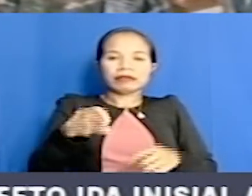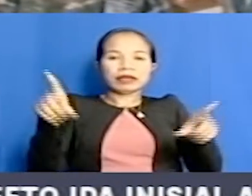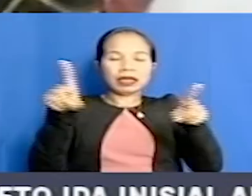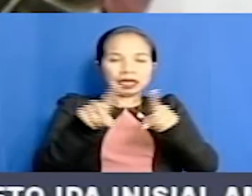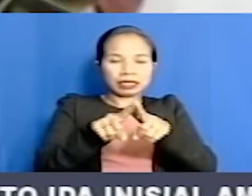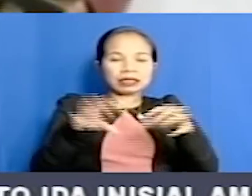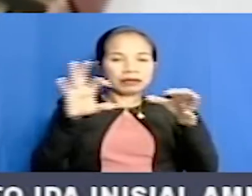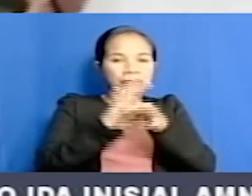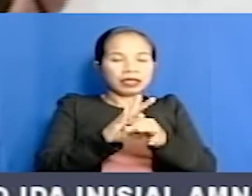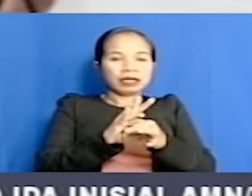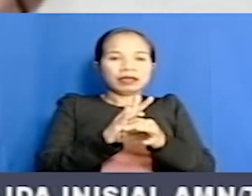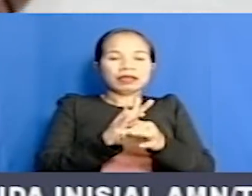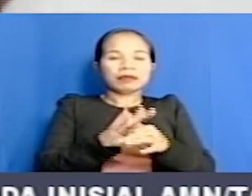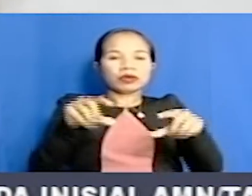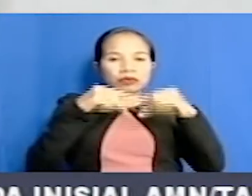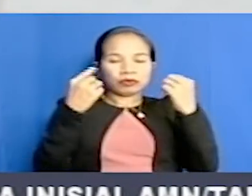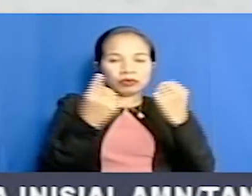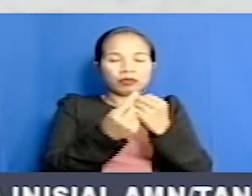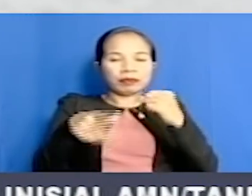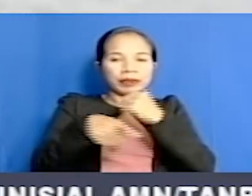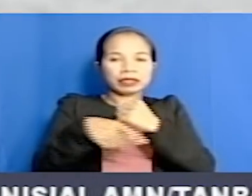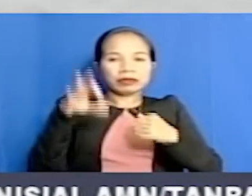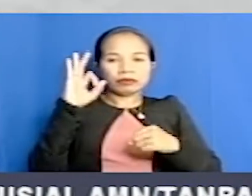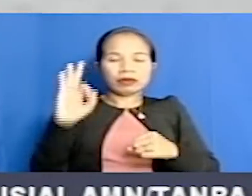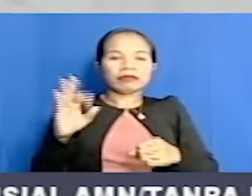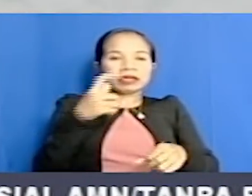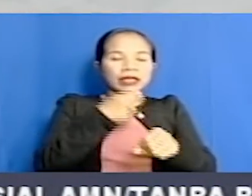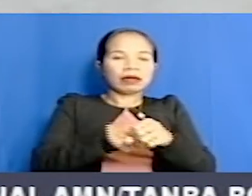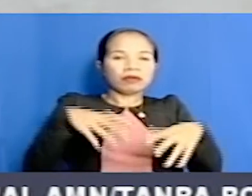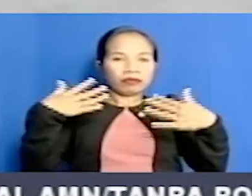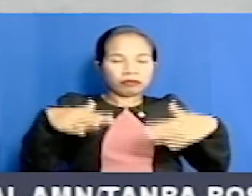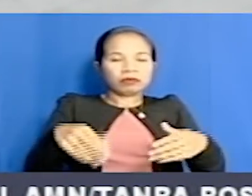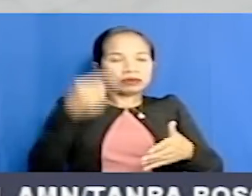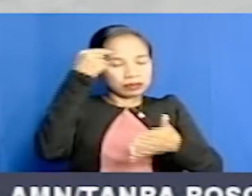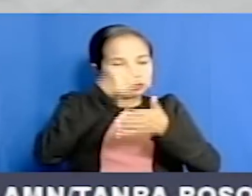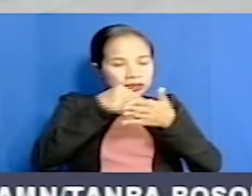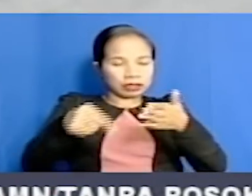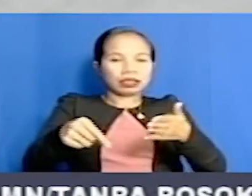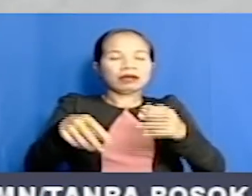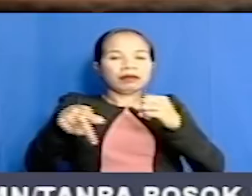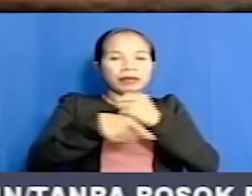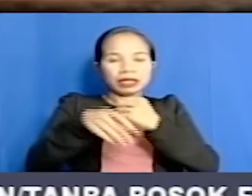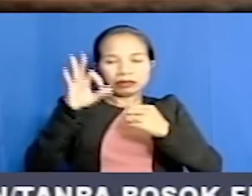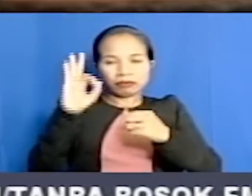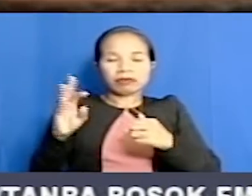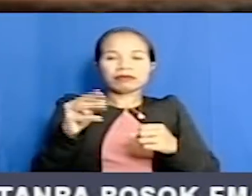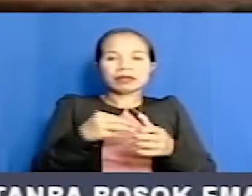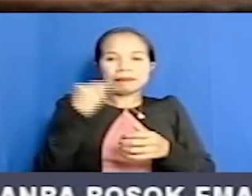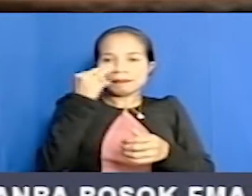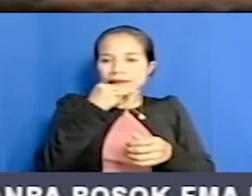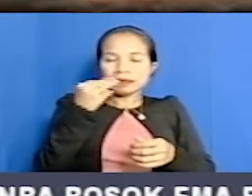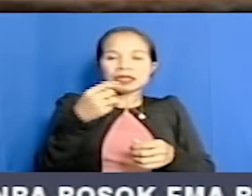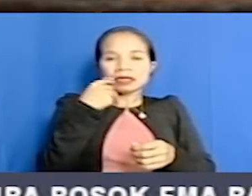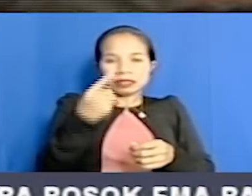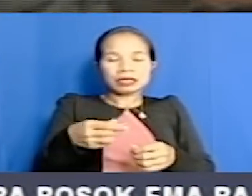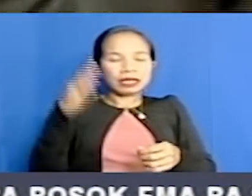dar membro Comitê Central Fretilin tempo resistência secretário geral Fretilin Maria Alcatiri hateten nia